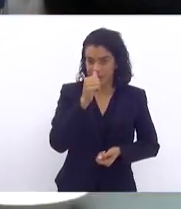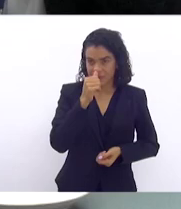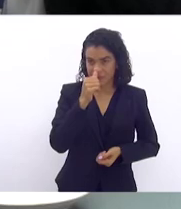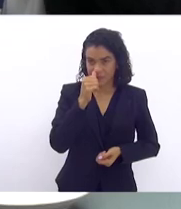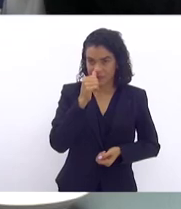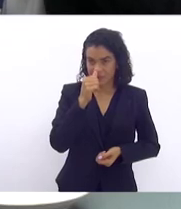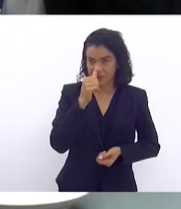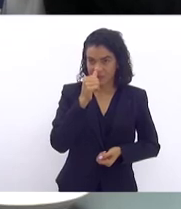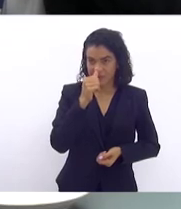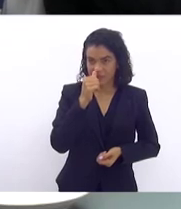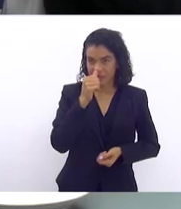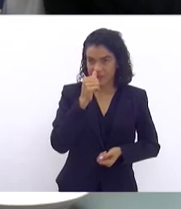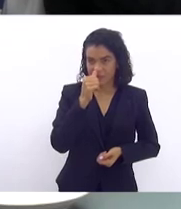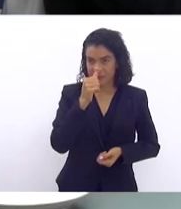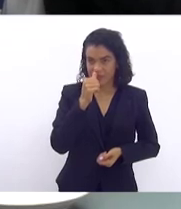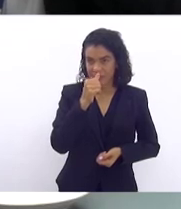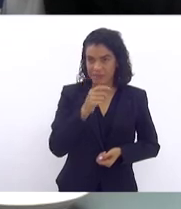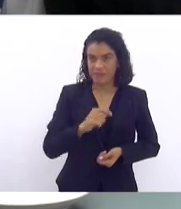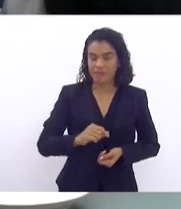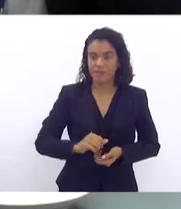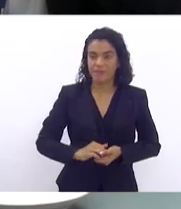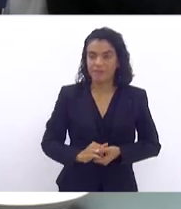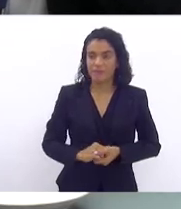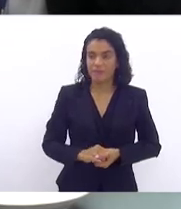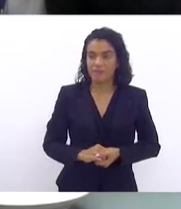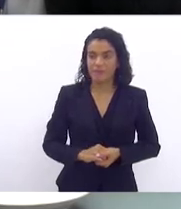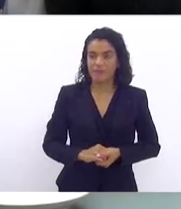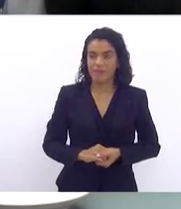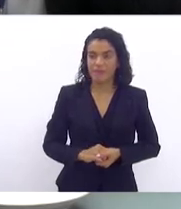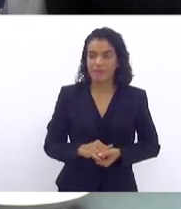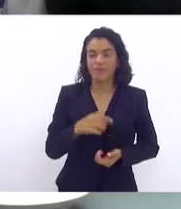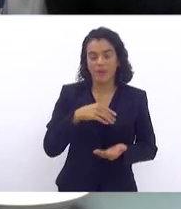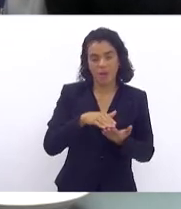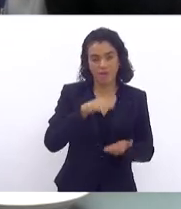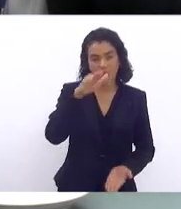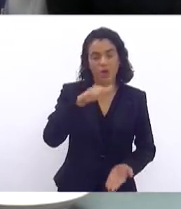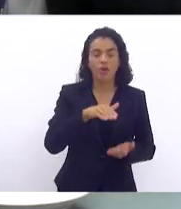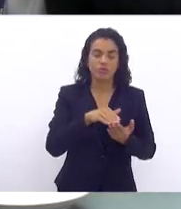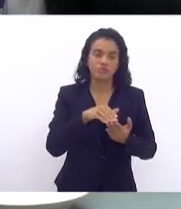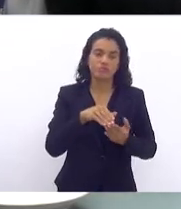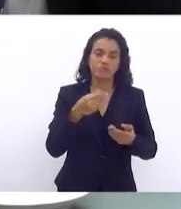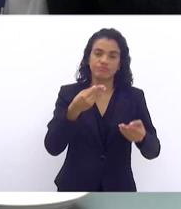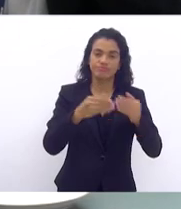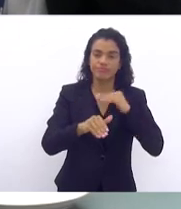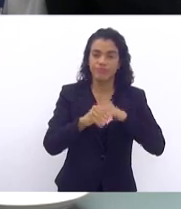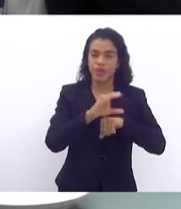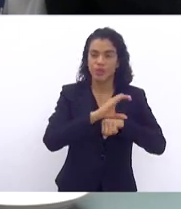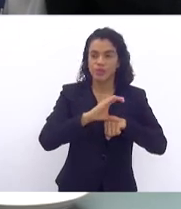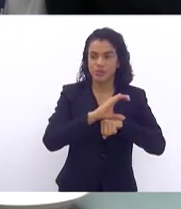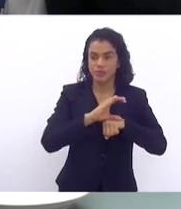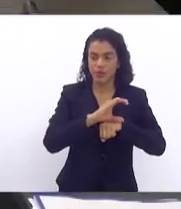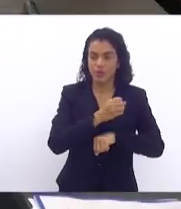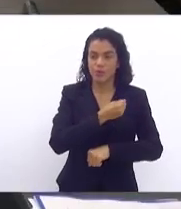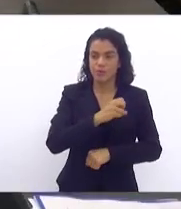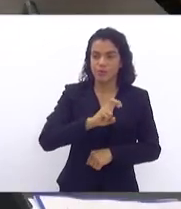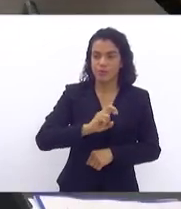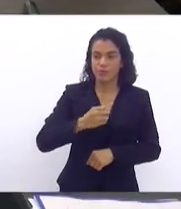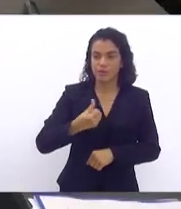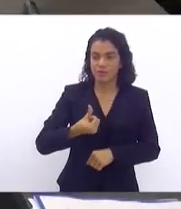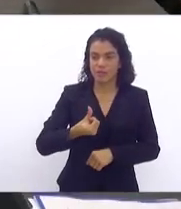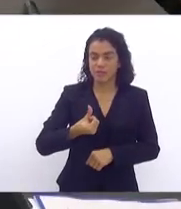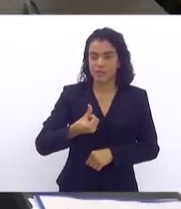Érica está aqui. Está de tá certo. Está no bloco de constitucionalidade. Então vou retirar de pauta o projeto 56 a pedido do